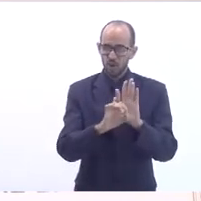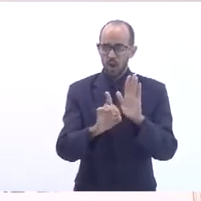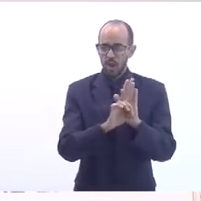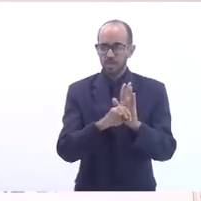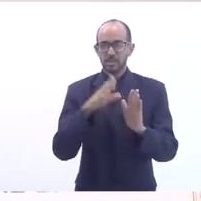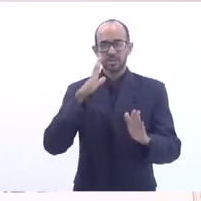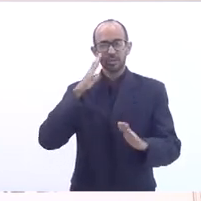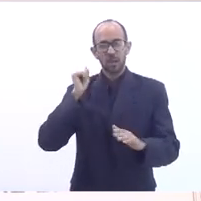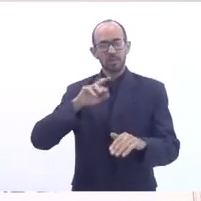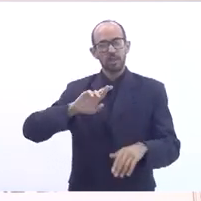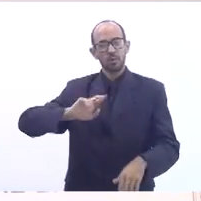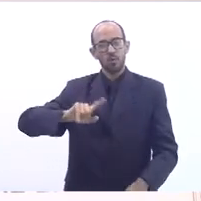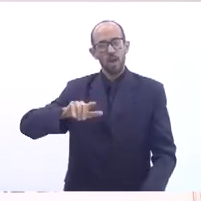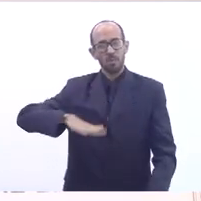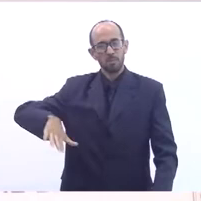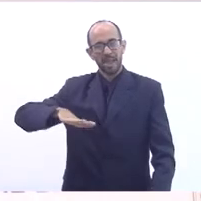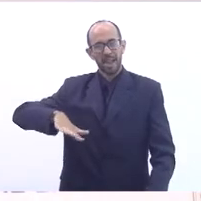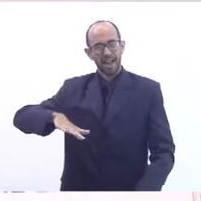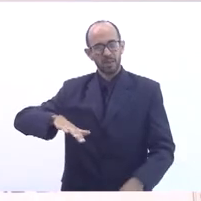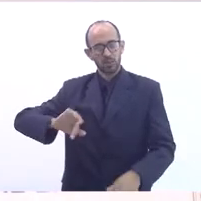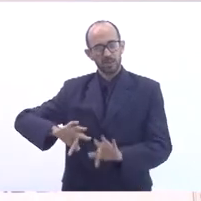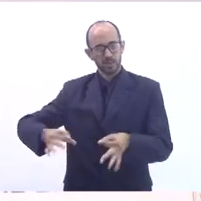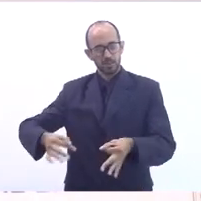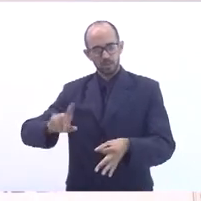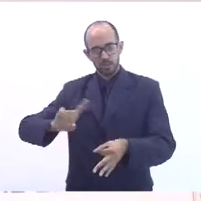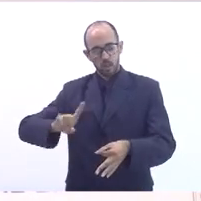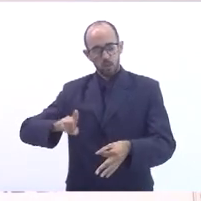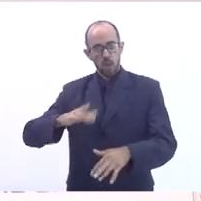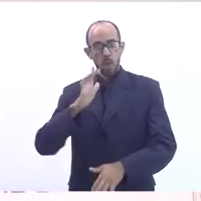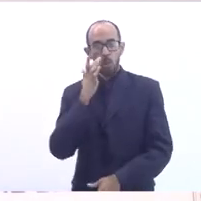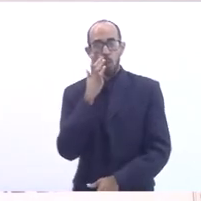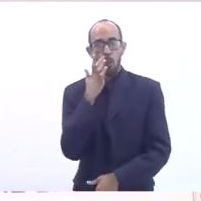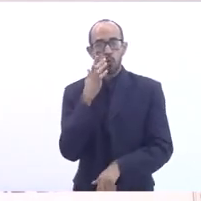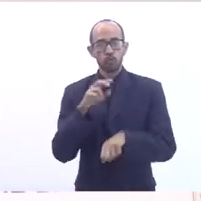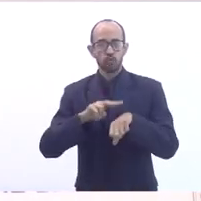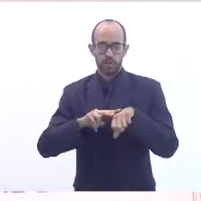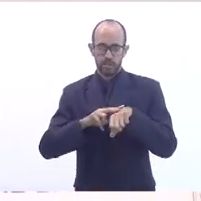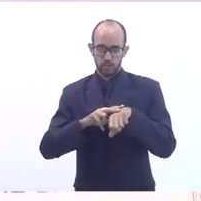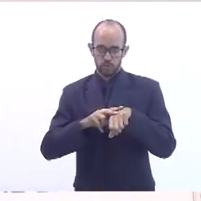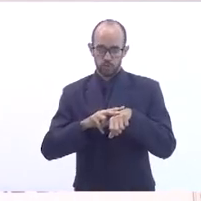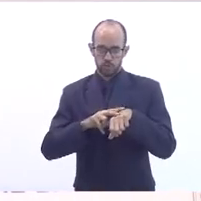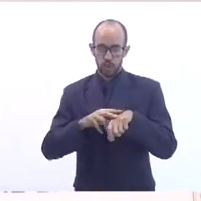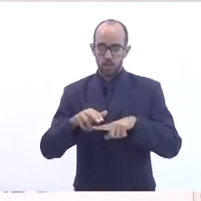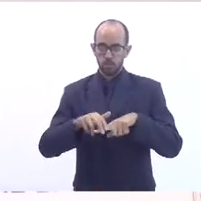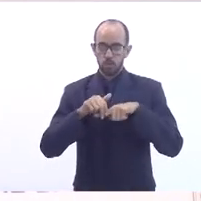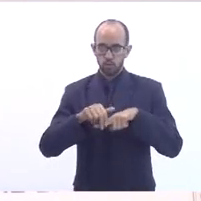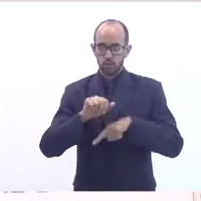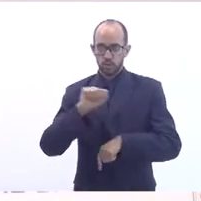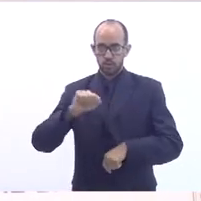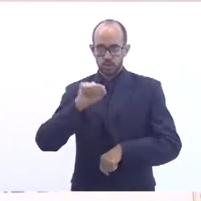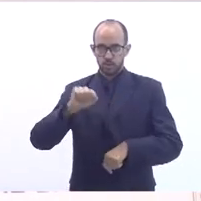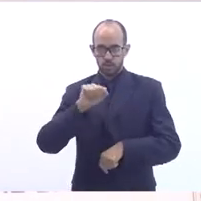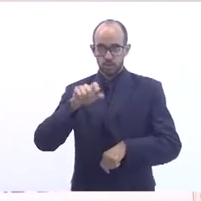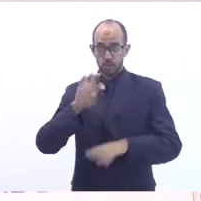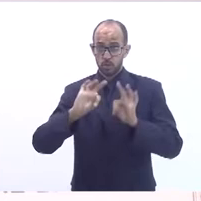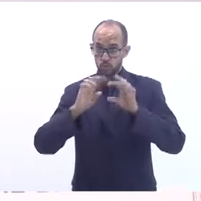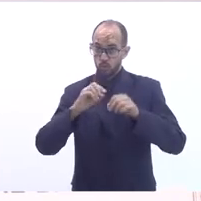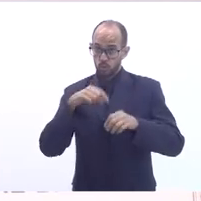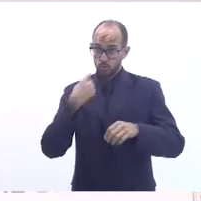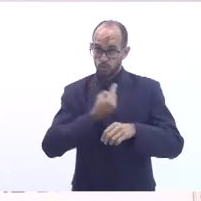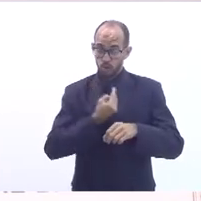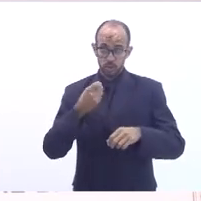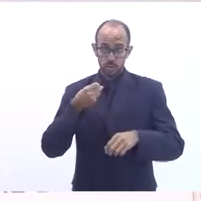isso é um mercado bilionário é o Ouro Verde por isso que ele por isso que as associações e todos nós aqui